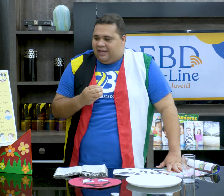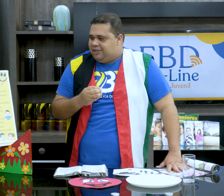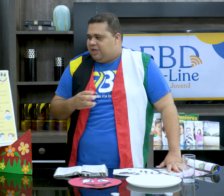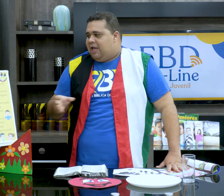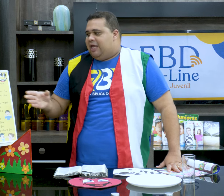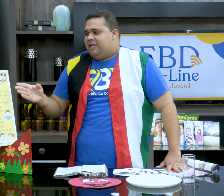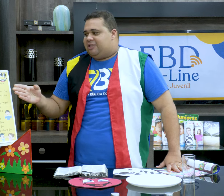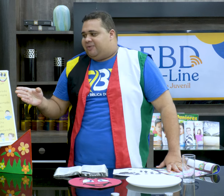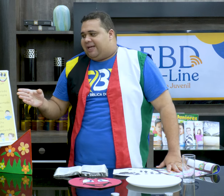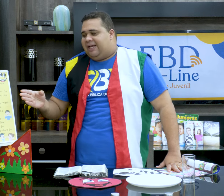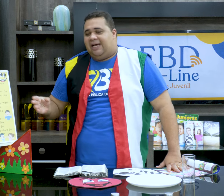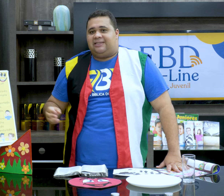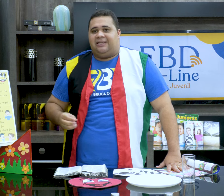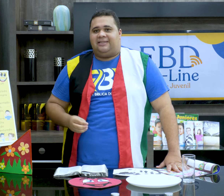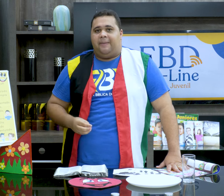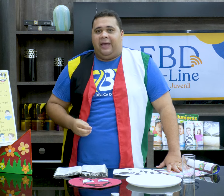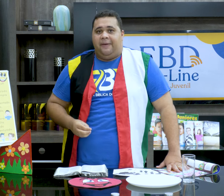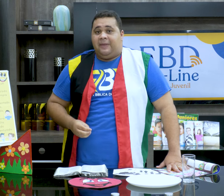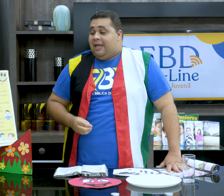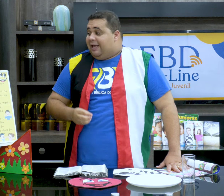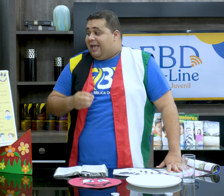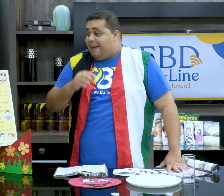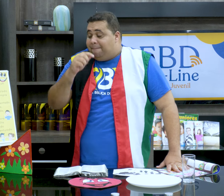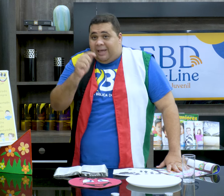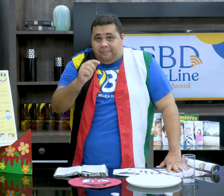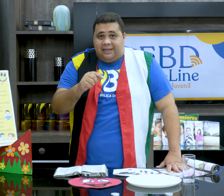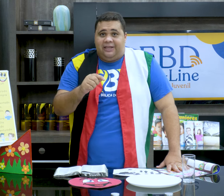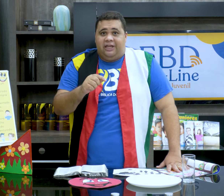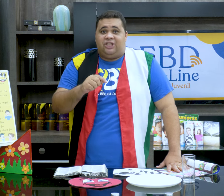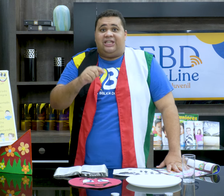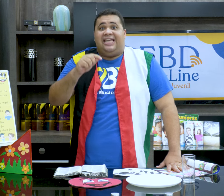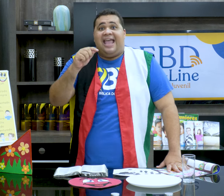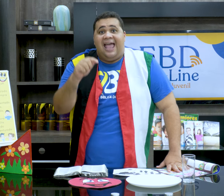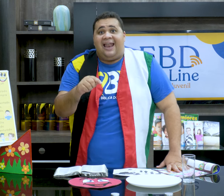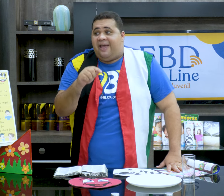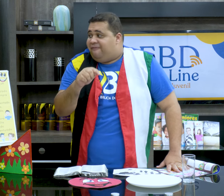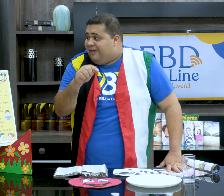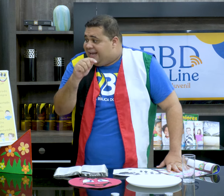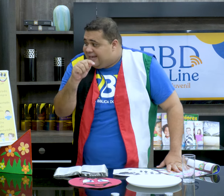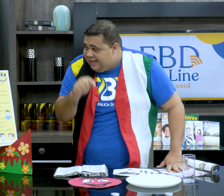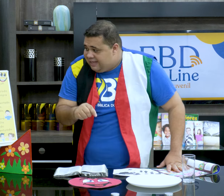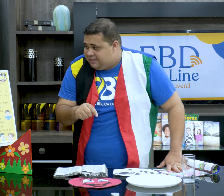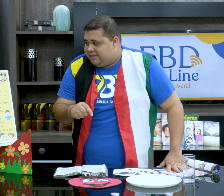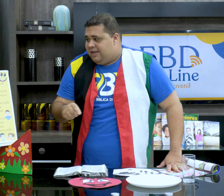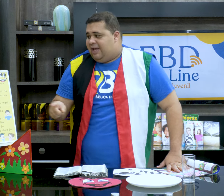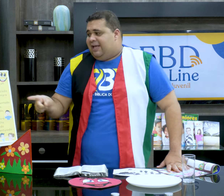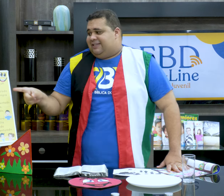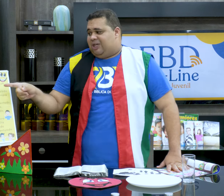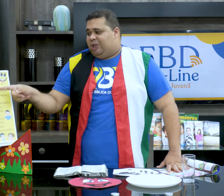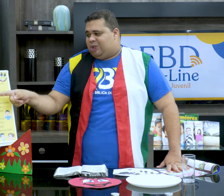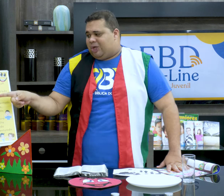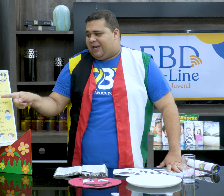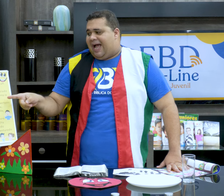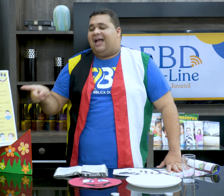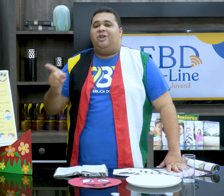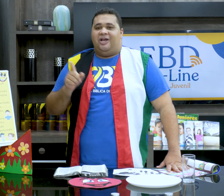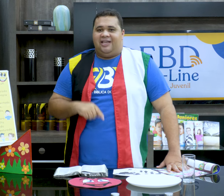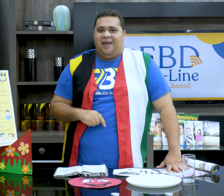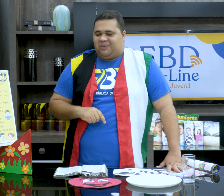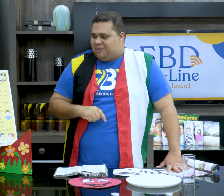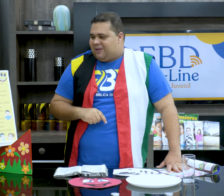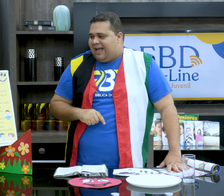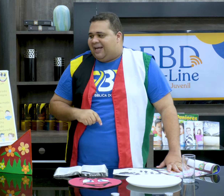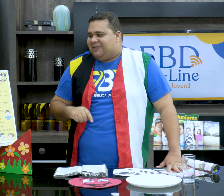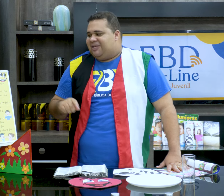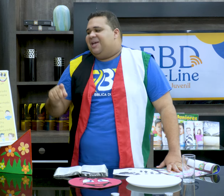ser feliz e a sua criança tem que saber que a Bíblia diz que ela é feliz se a gente chorar nós